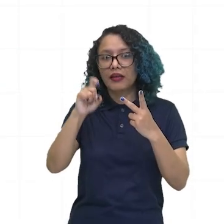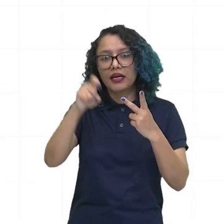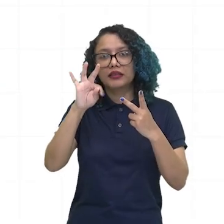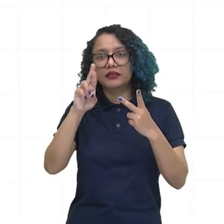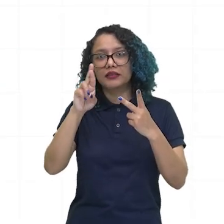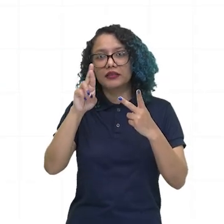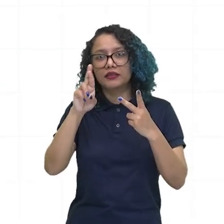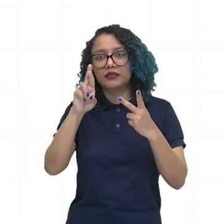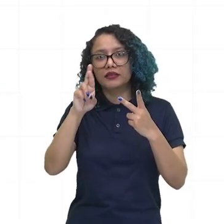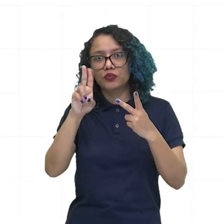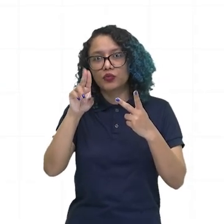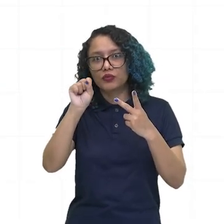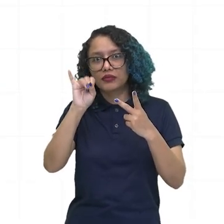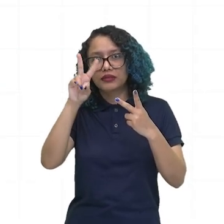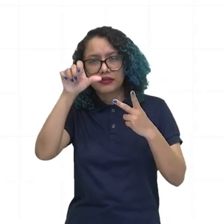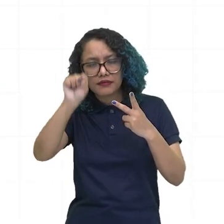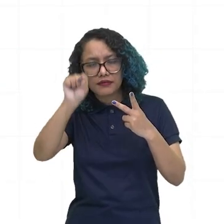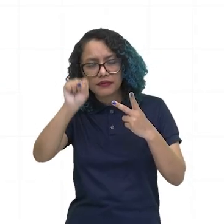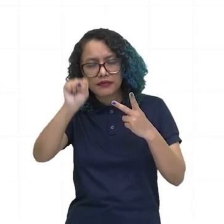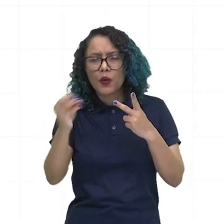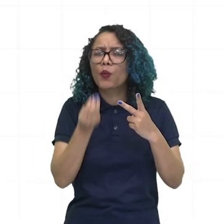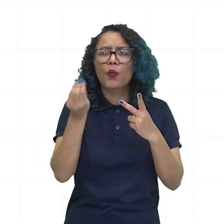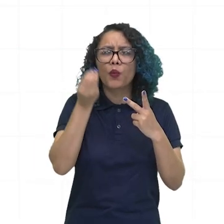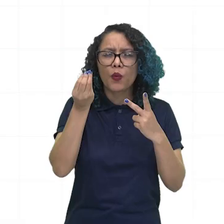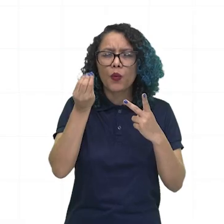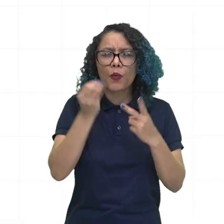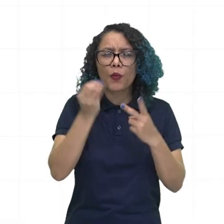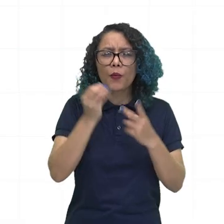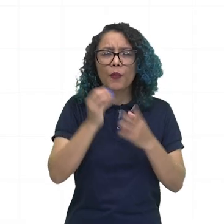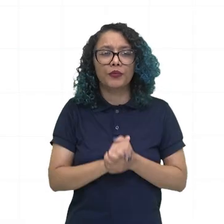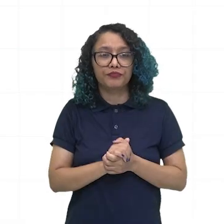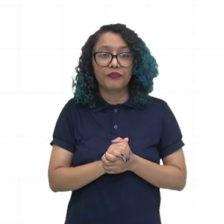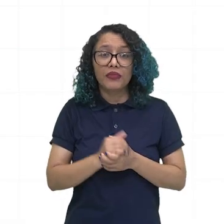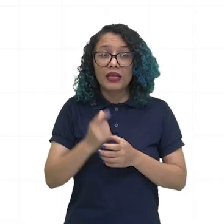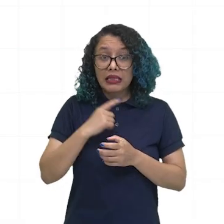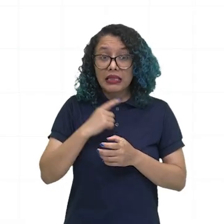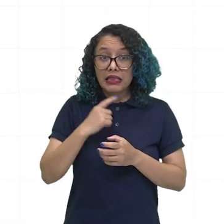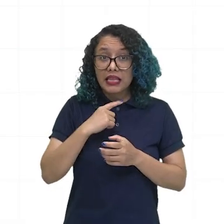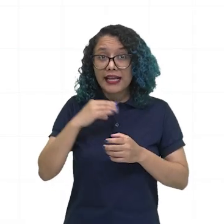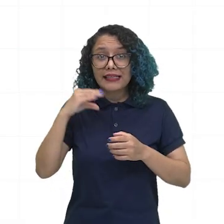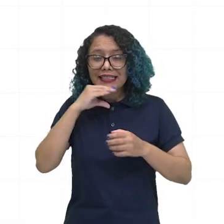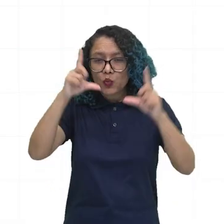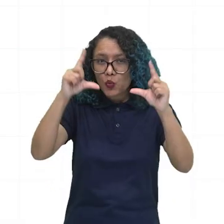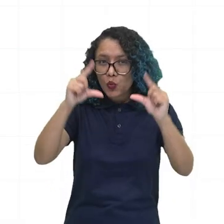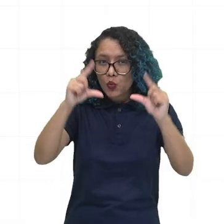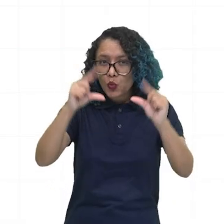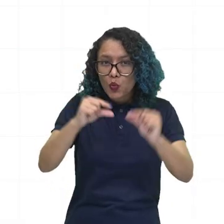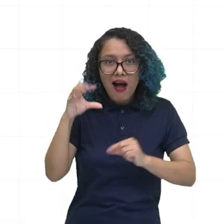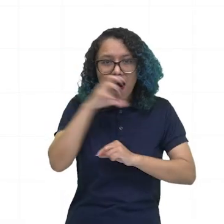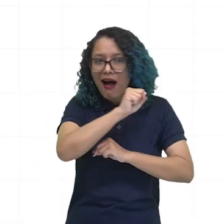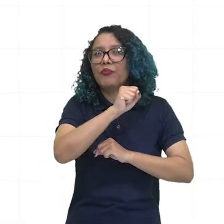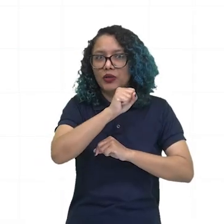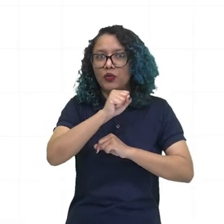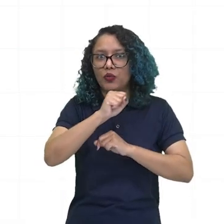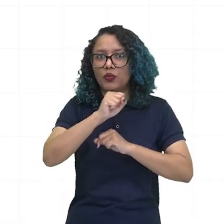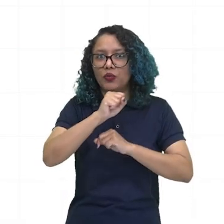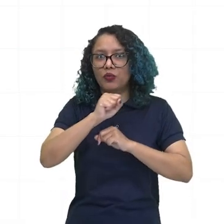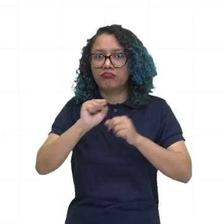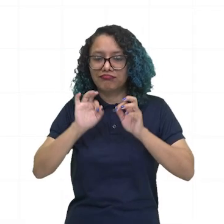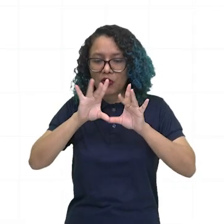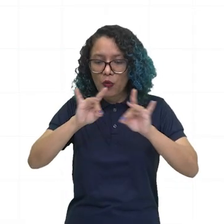vulcânica, ela é formada a partir do resfriamento rápido da lava